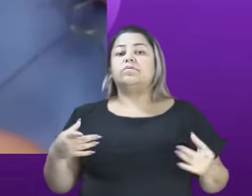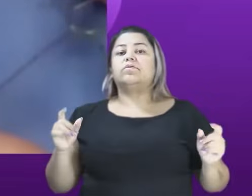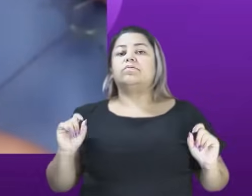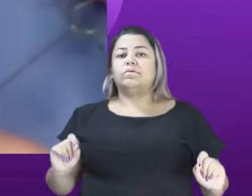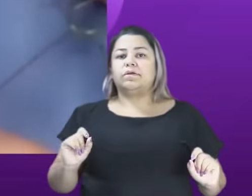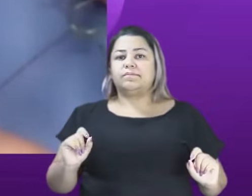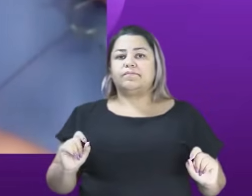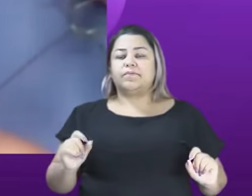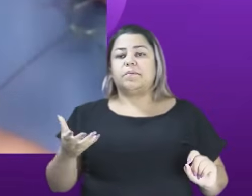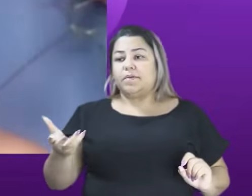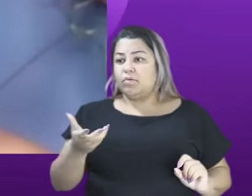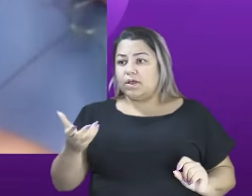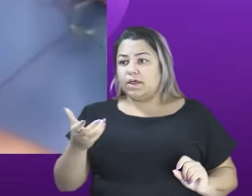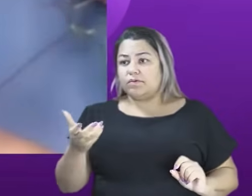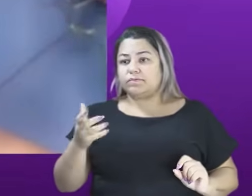Então, quero